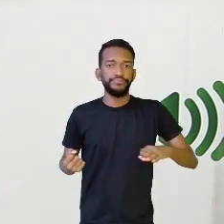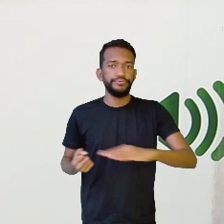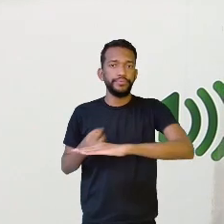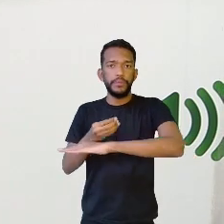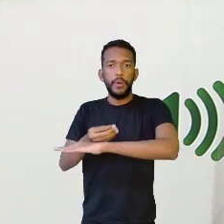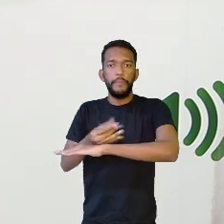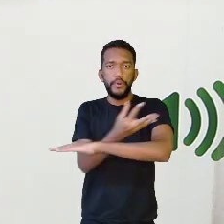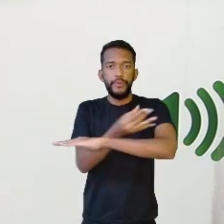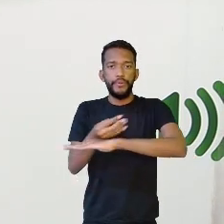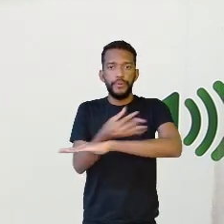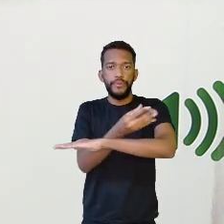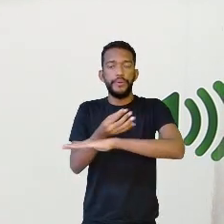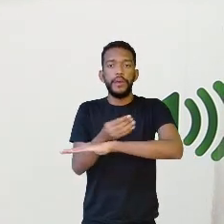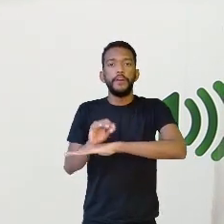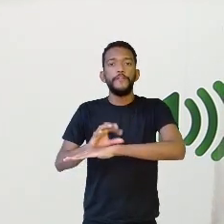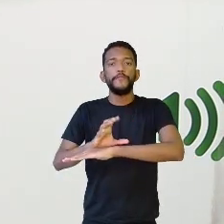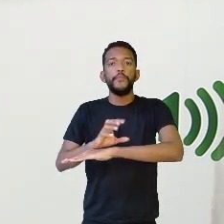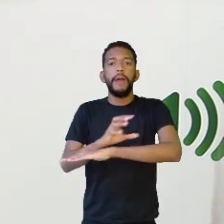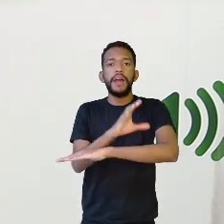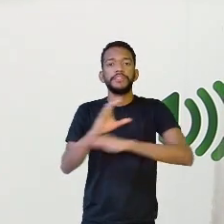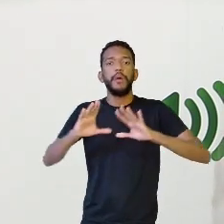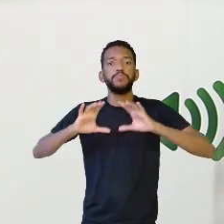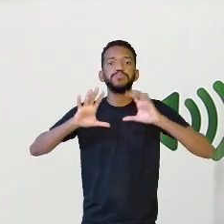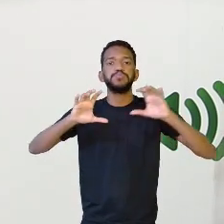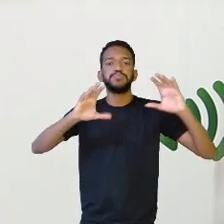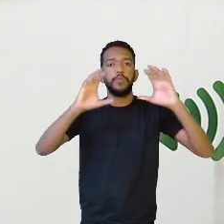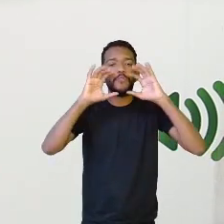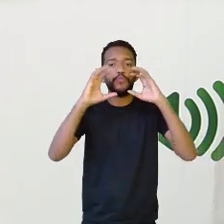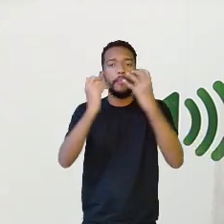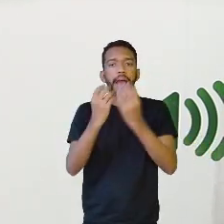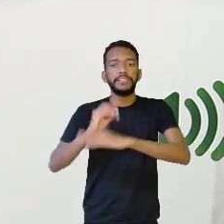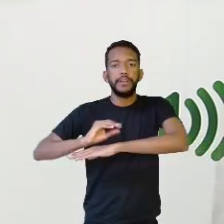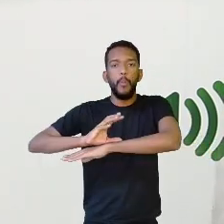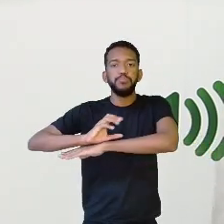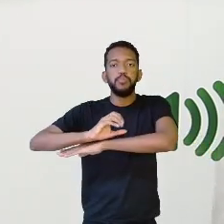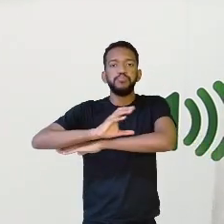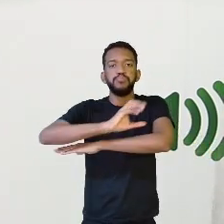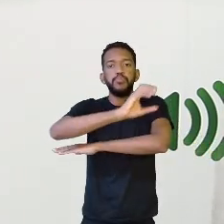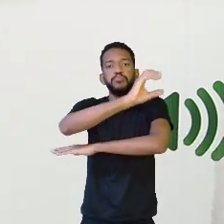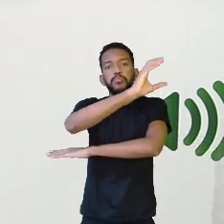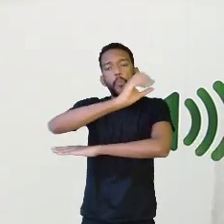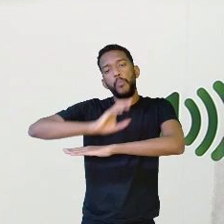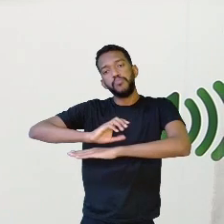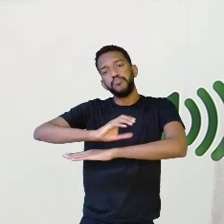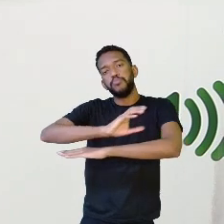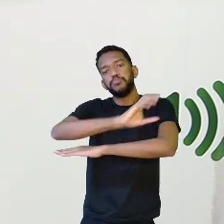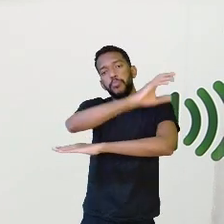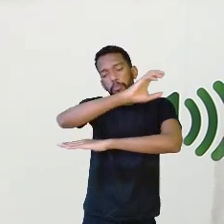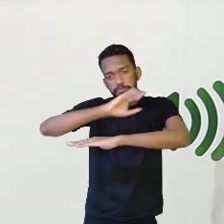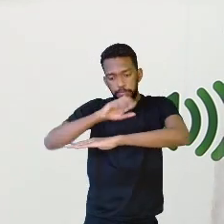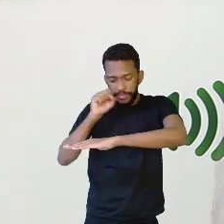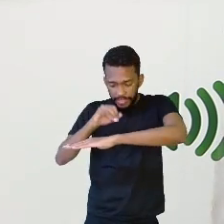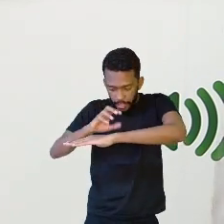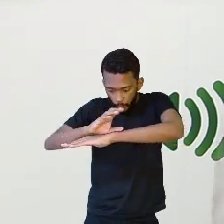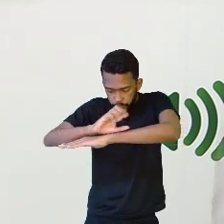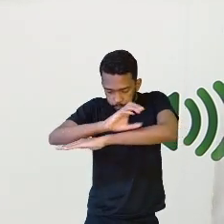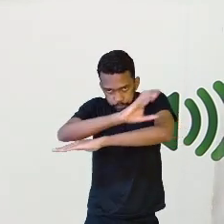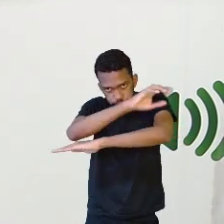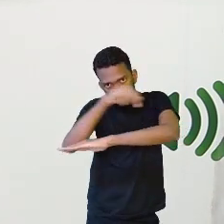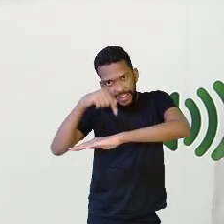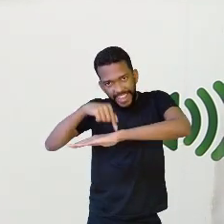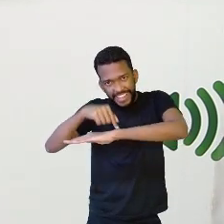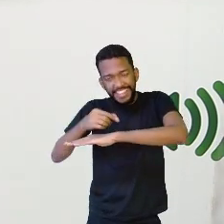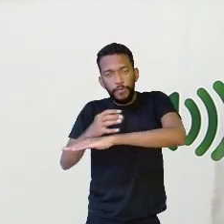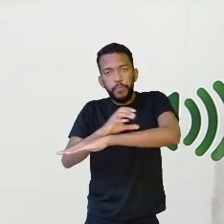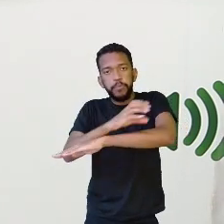do cano de escape desse automóvel que eu coloquei a imagem aí para vocês. Se está saindo essa fumaça, se está sendo liberado